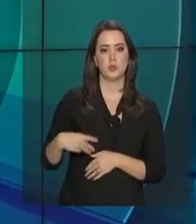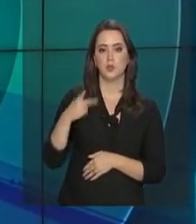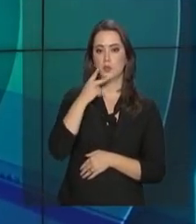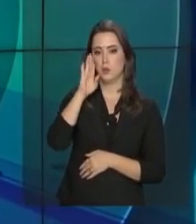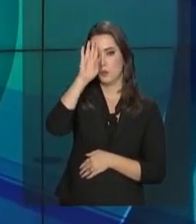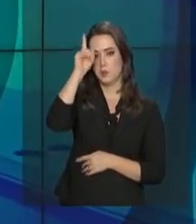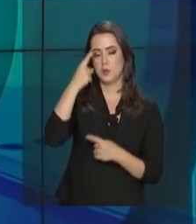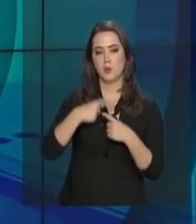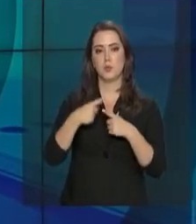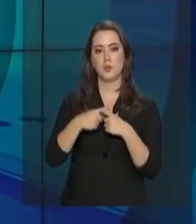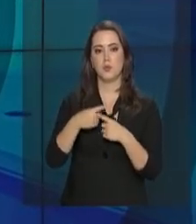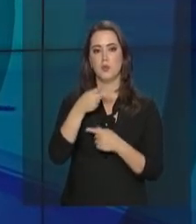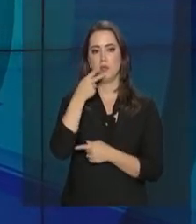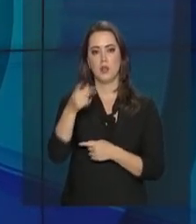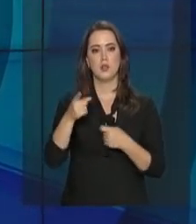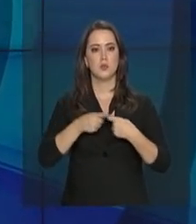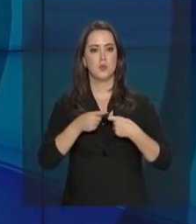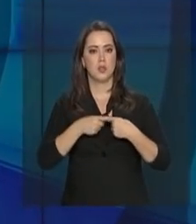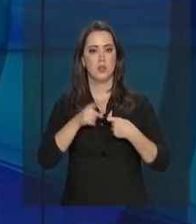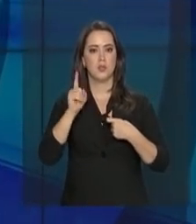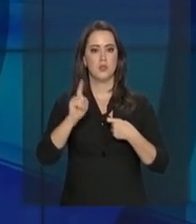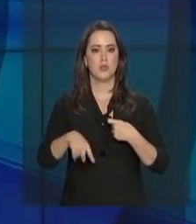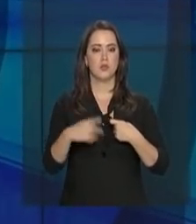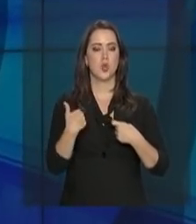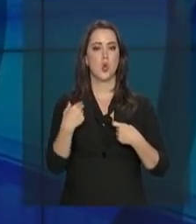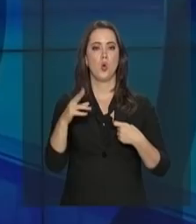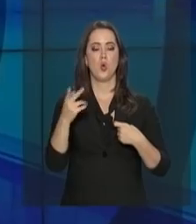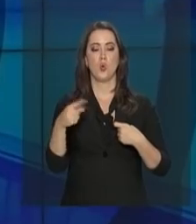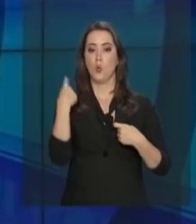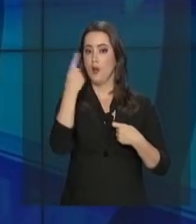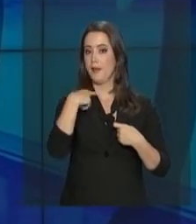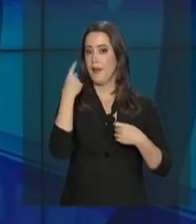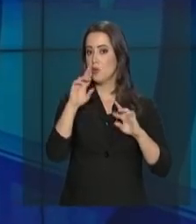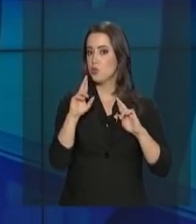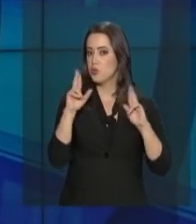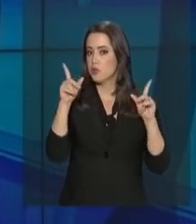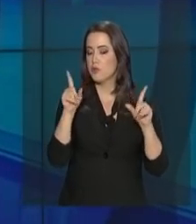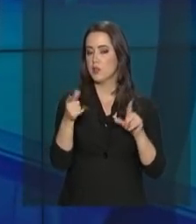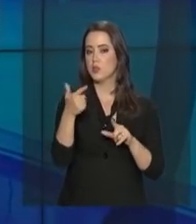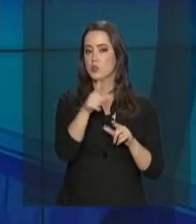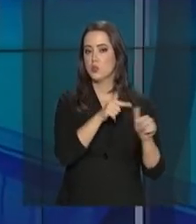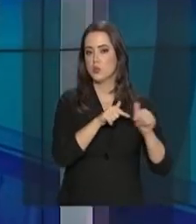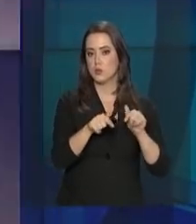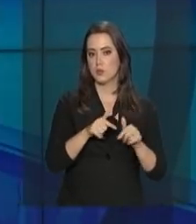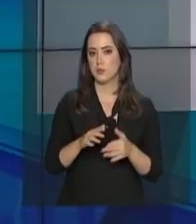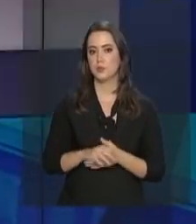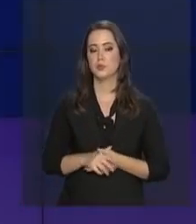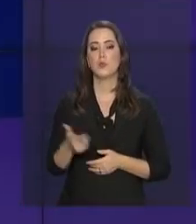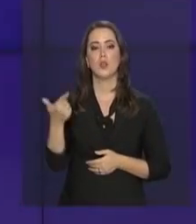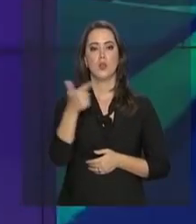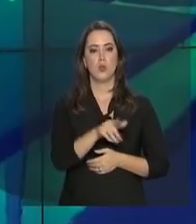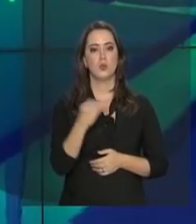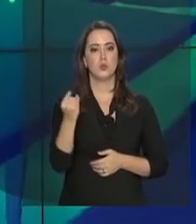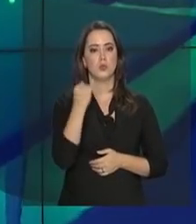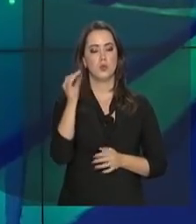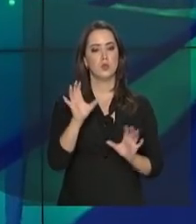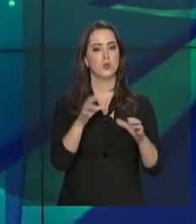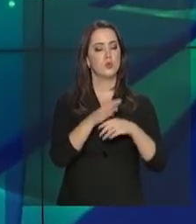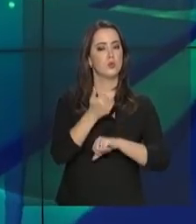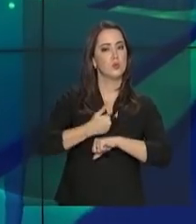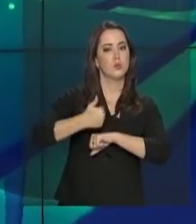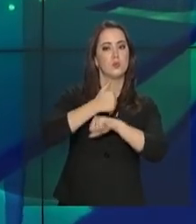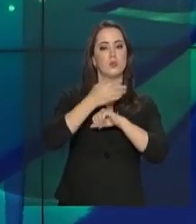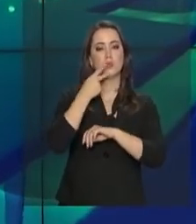principal motivo alegado pelos médicos foi em compatibilidade de horário com outras atividades outra parcela de profissionais